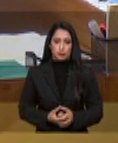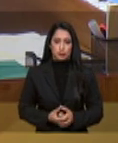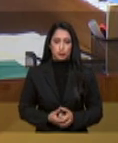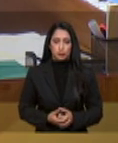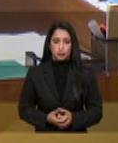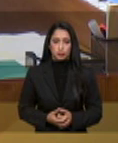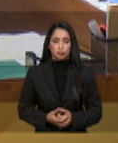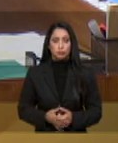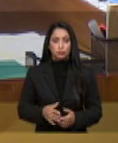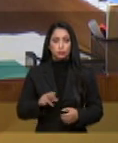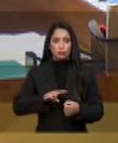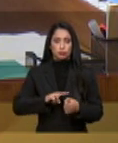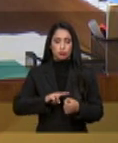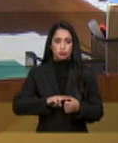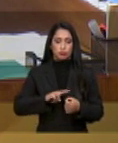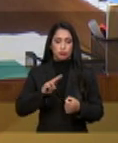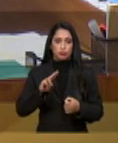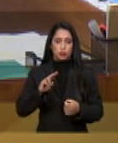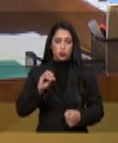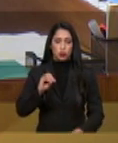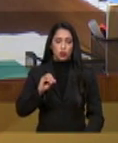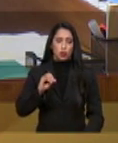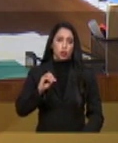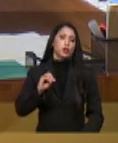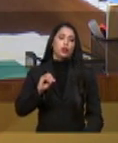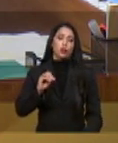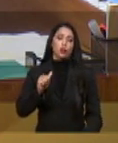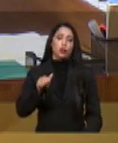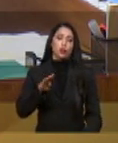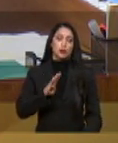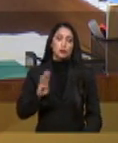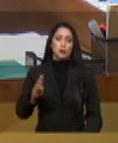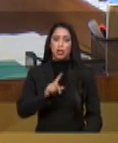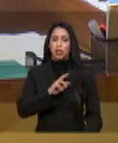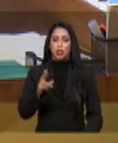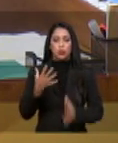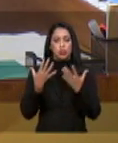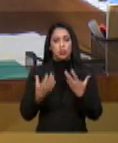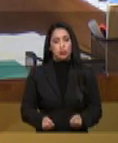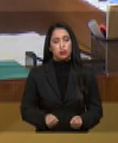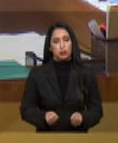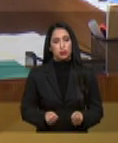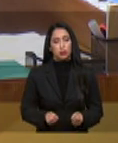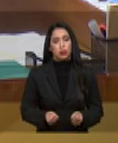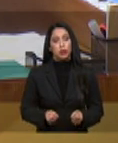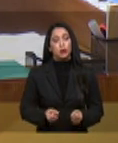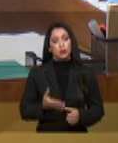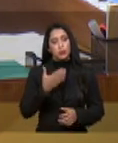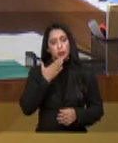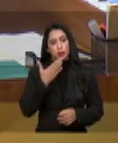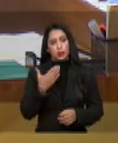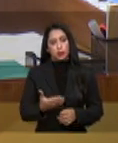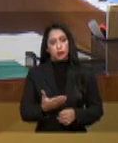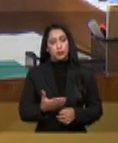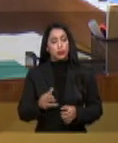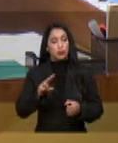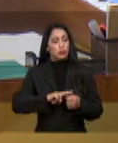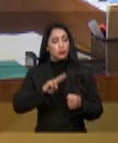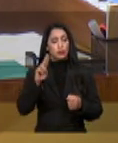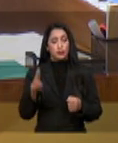A Advocacia-Geral da União manifestou-se pela improcedência do pedido formulado pelo requerente, pugnando